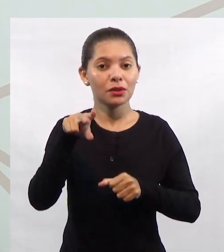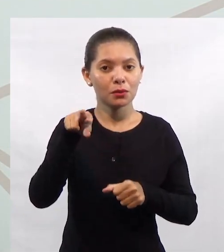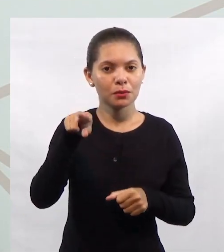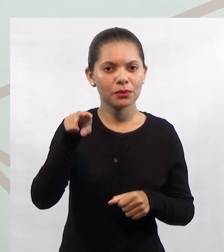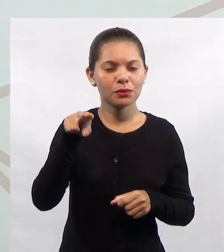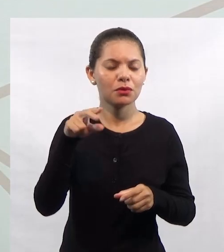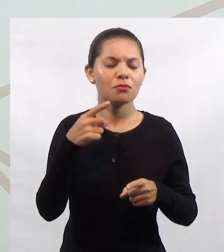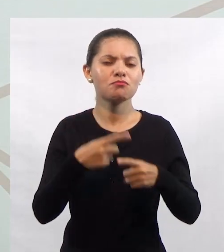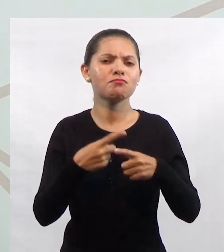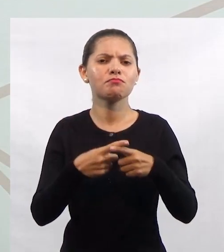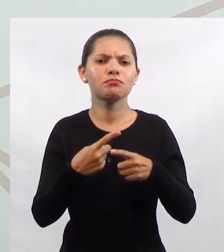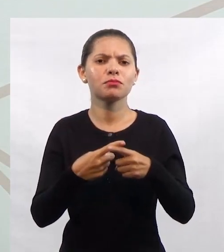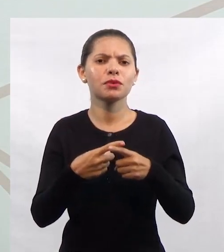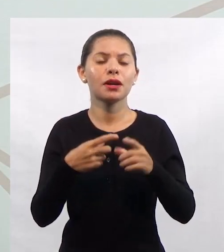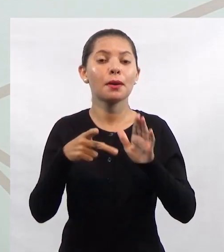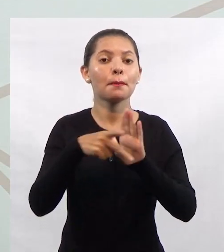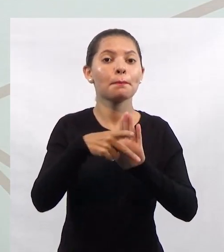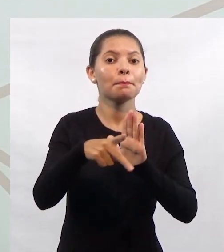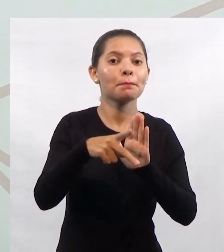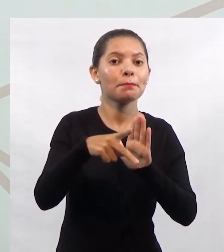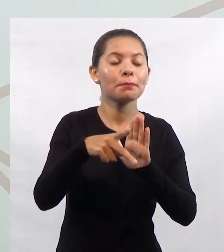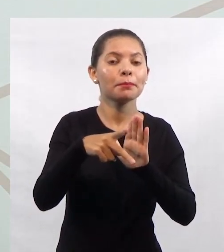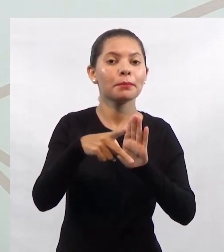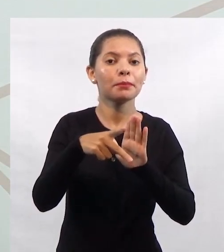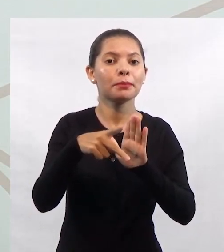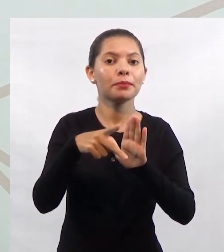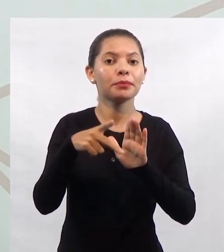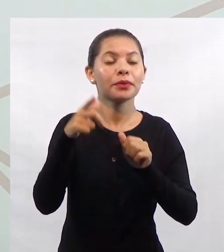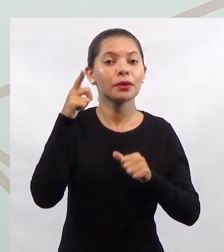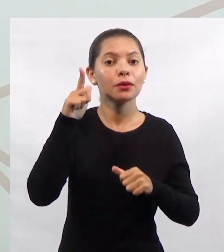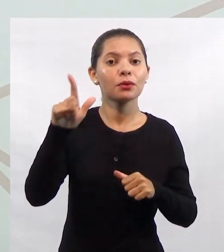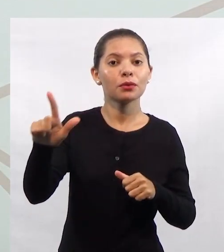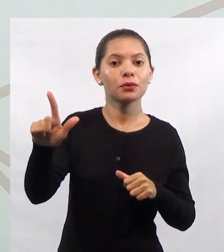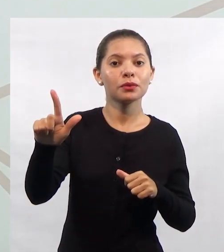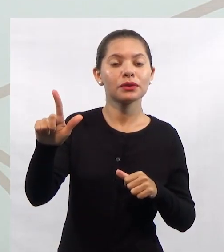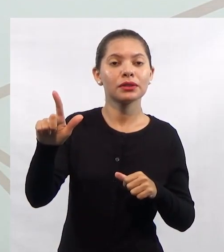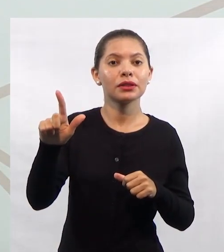E equalizadora por quê? Equalizadora para tentar